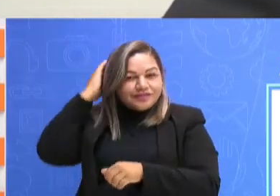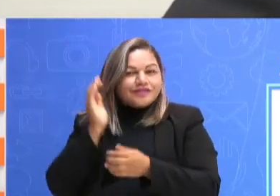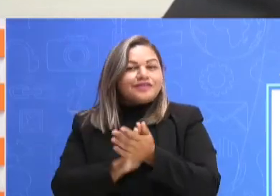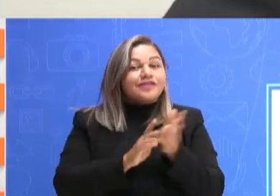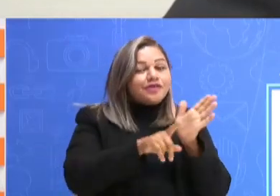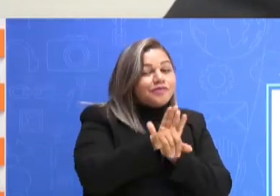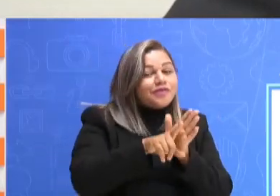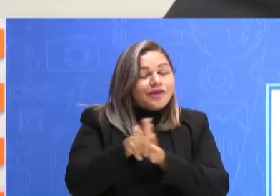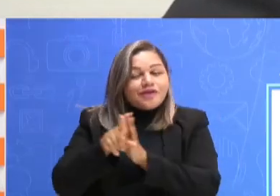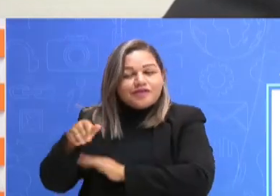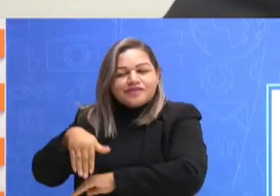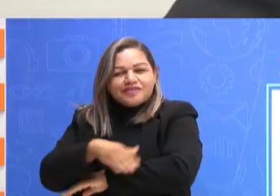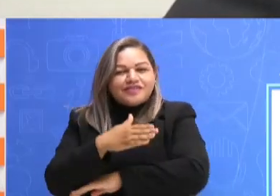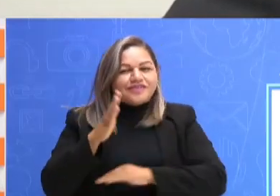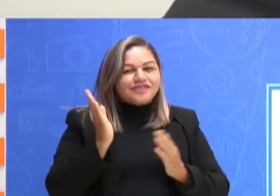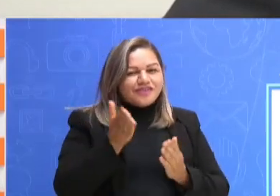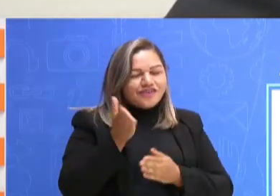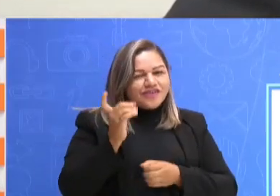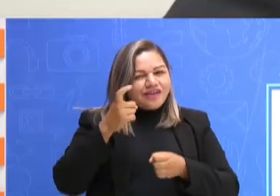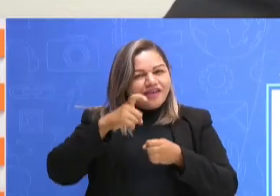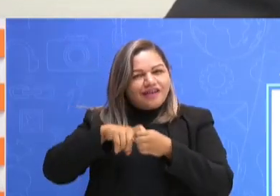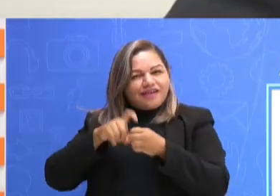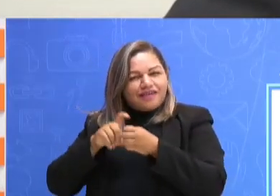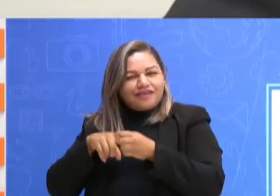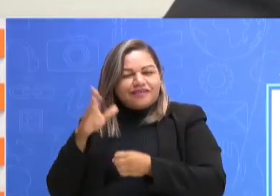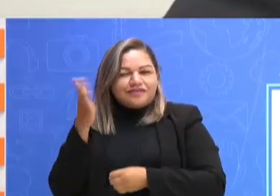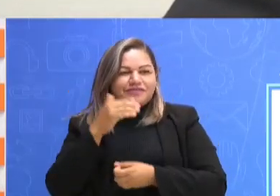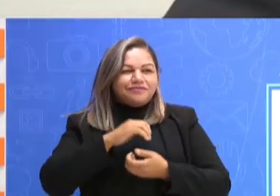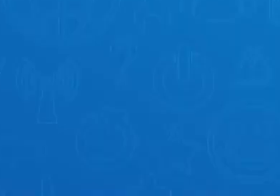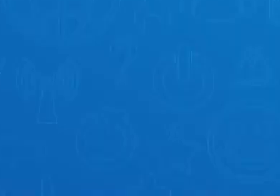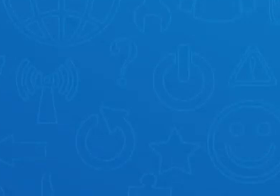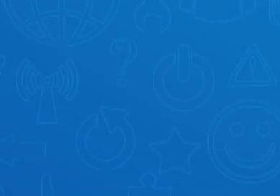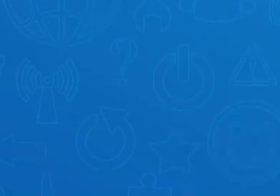da rua, tá, prefeito? Já a gente volta, não saia daí por nada nesse mundo.